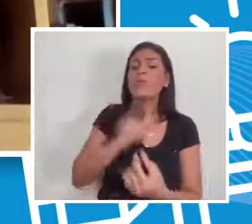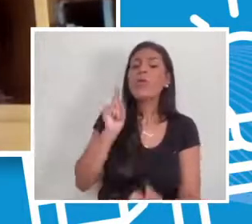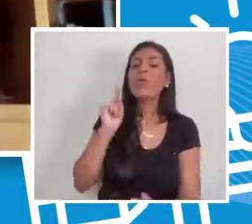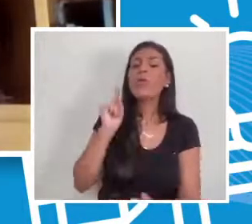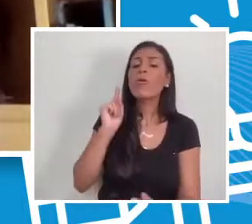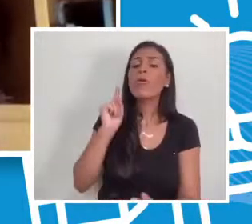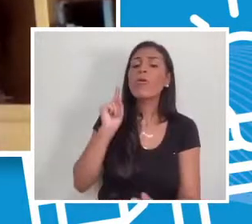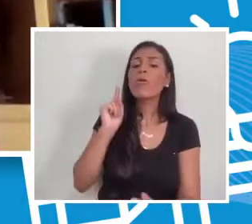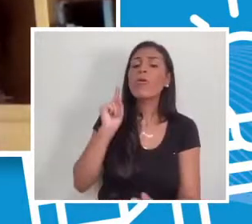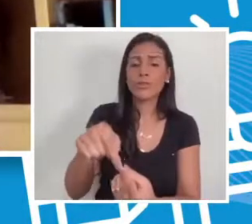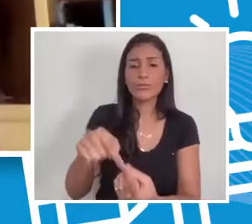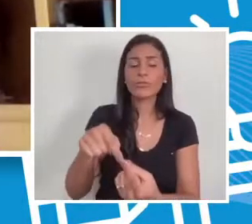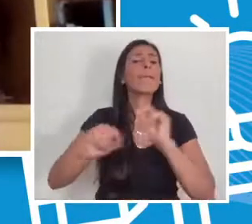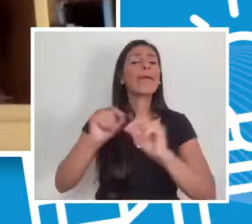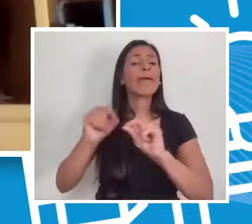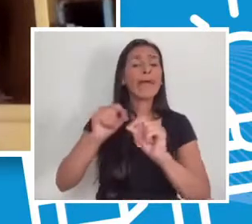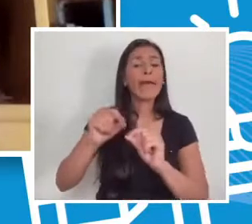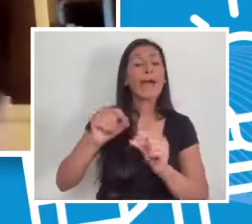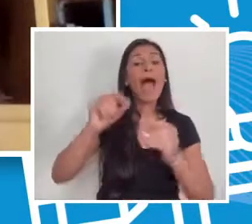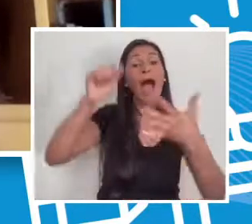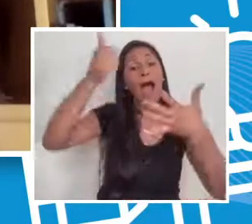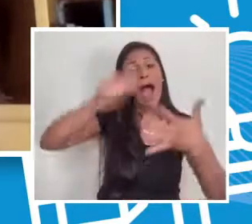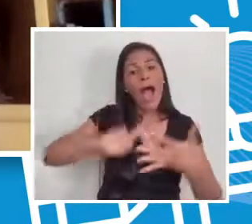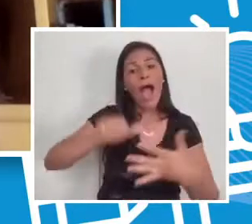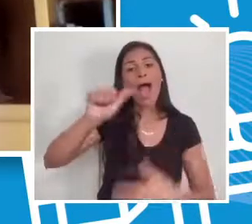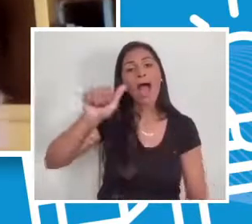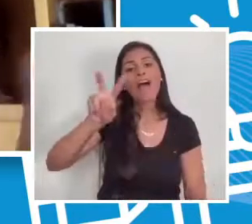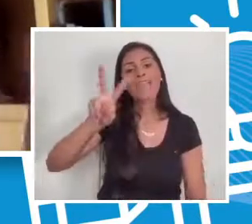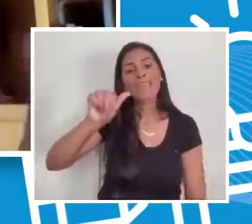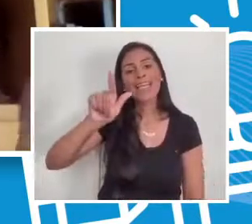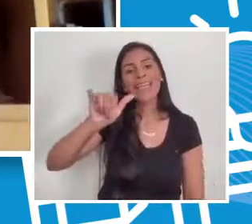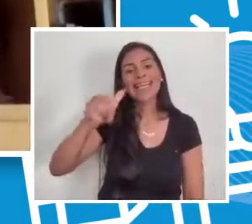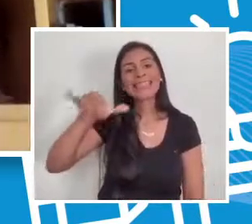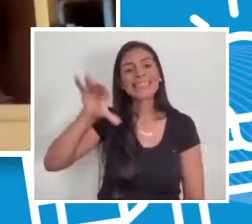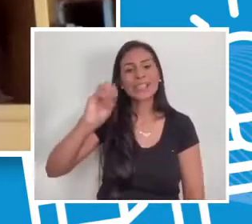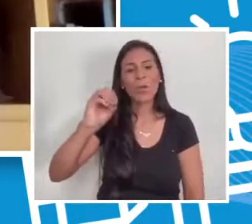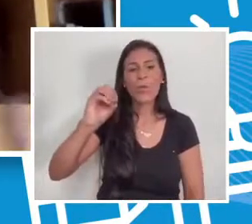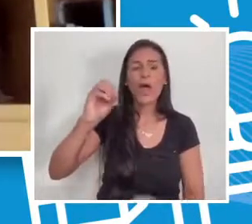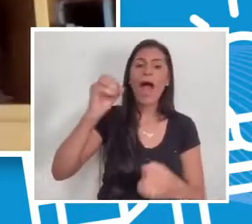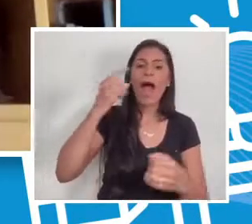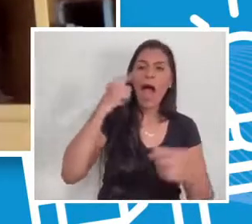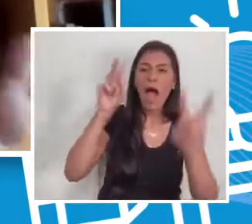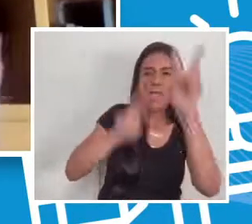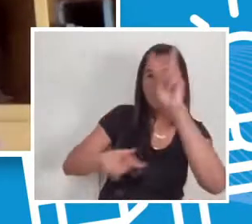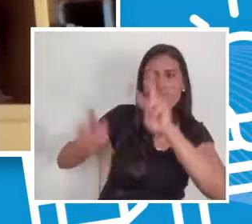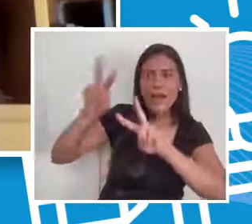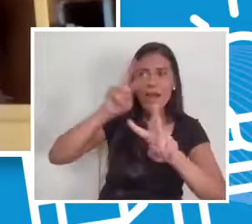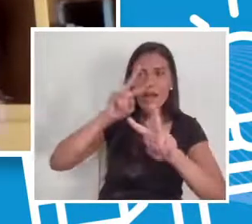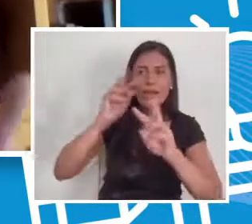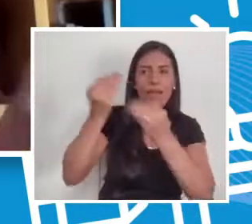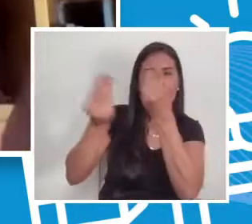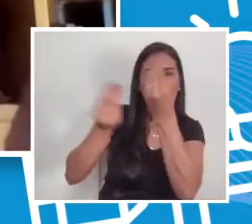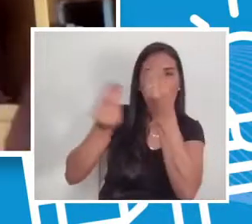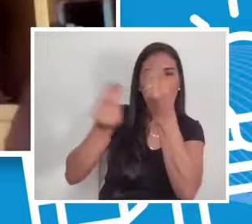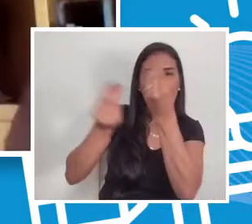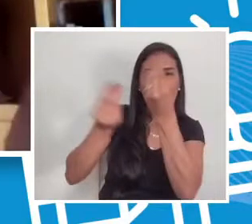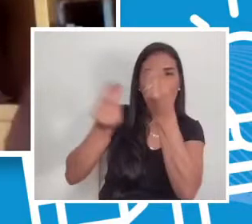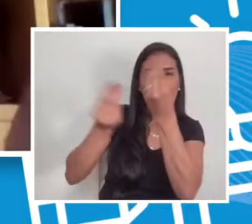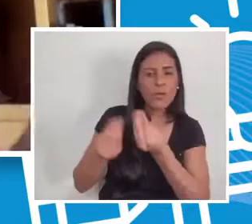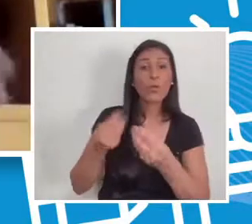saber se ele está aprendendo, mas eu avalio para saber onde ele está. E a partir de onde ele está,